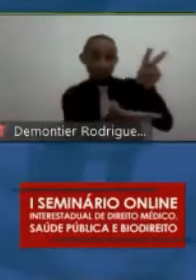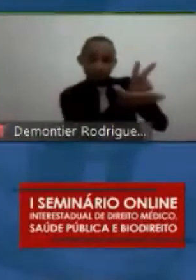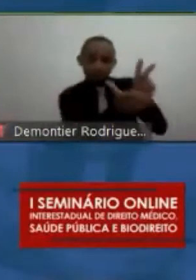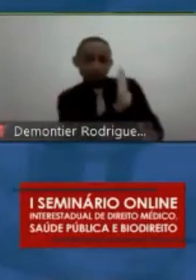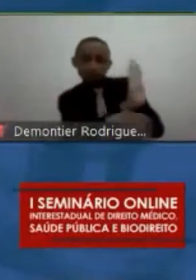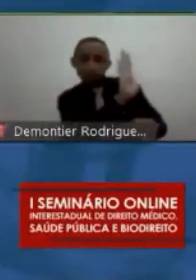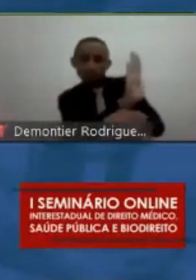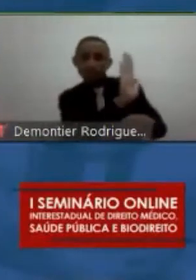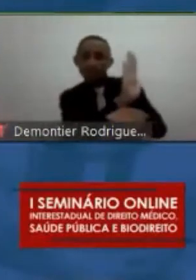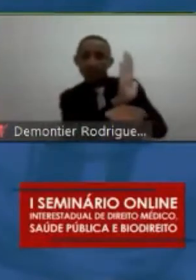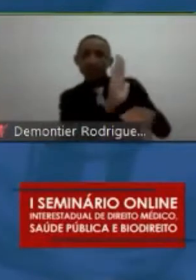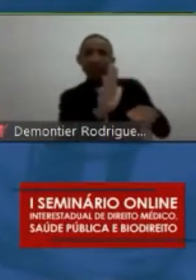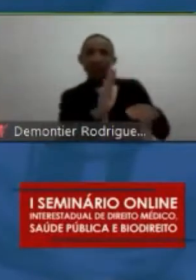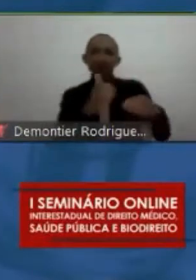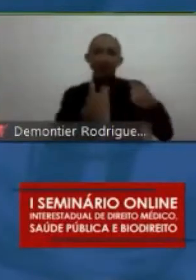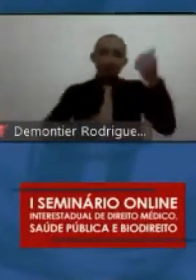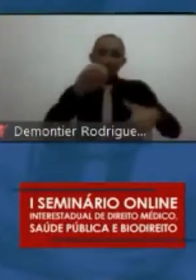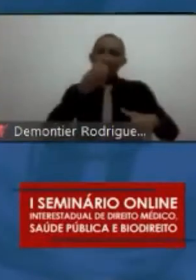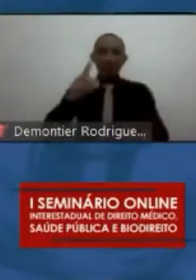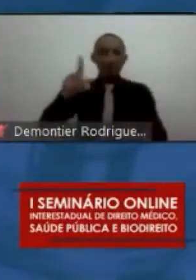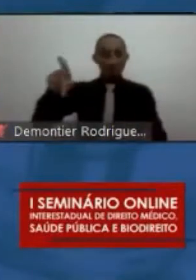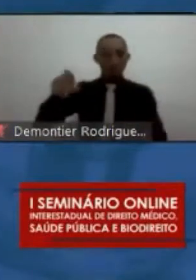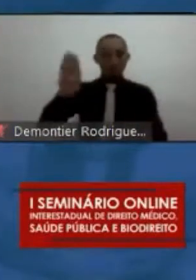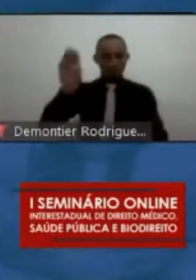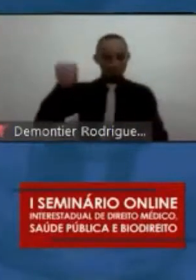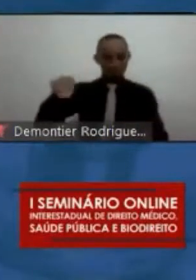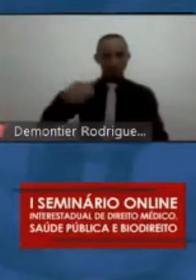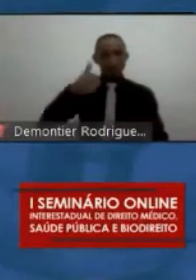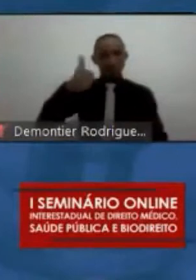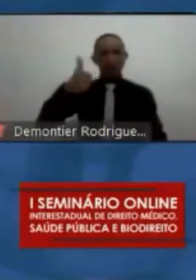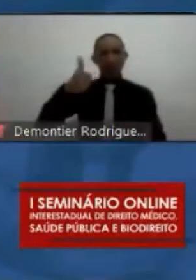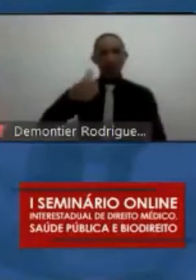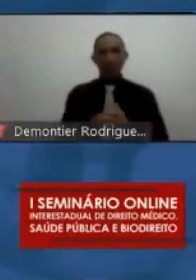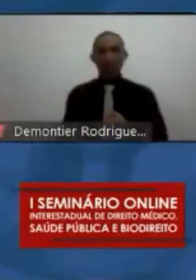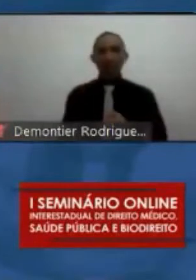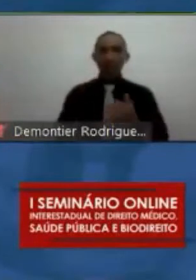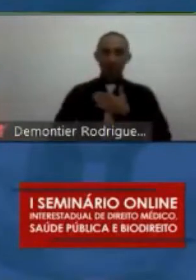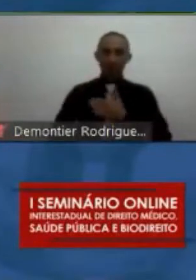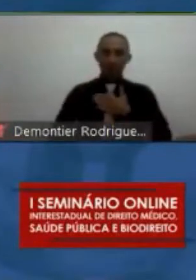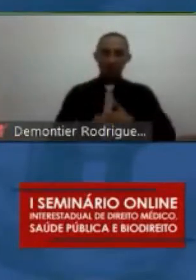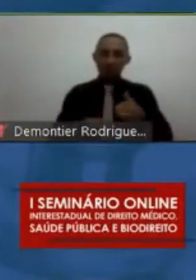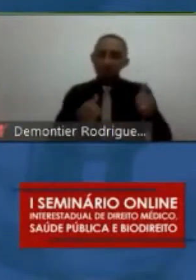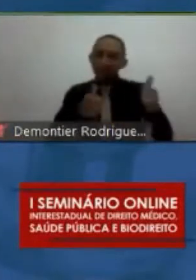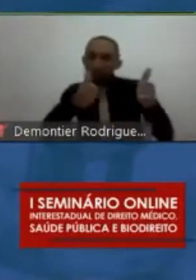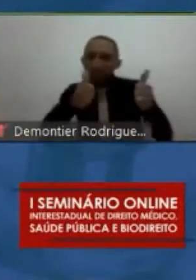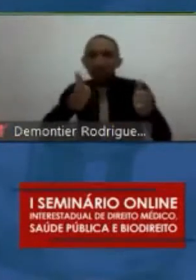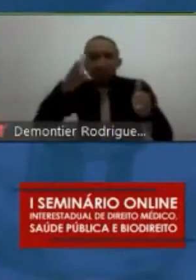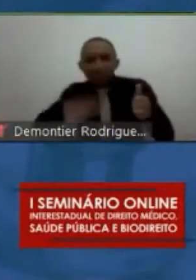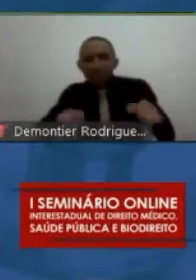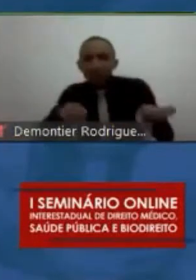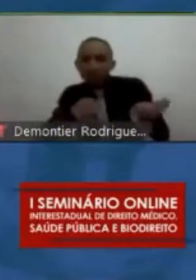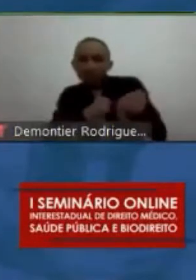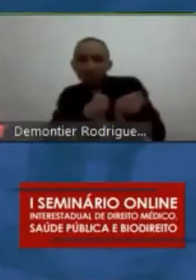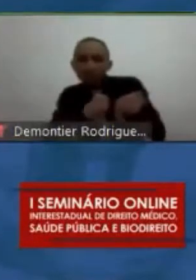em inglês a sigla é PBM, vou explicar ao longo da apresentação, e também como isso pode se